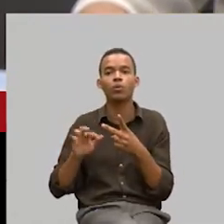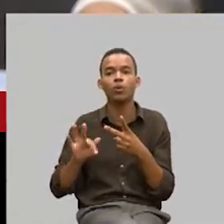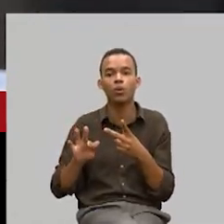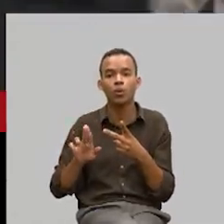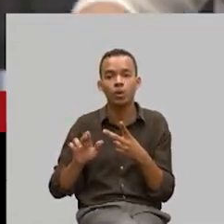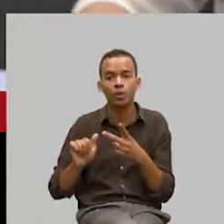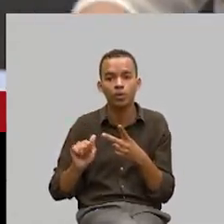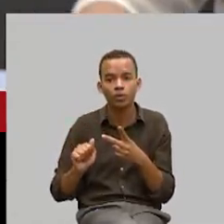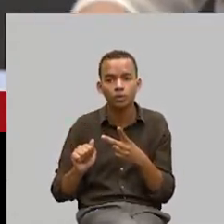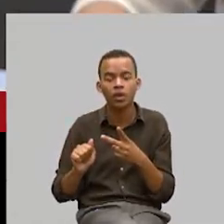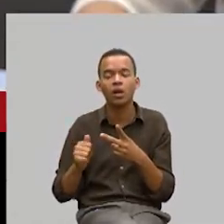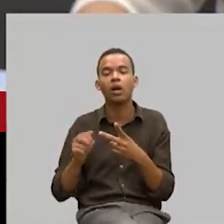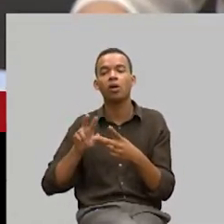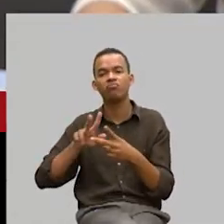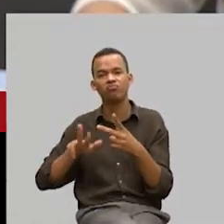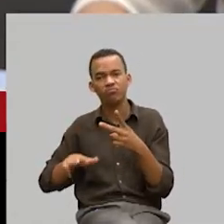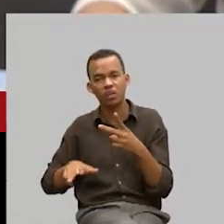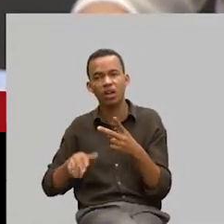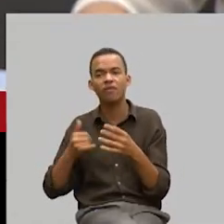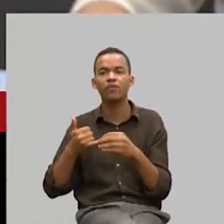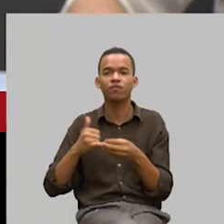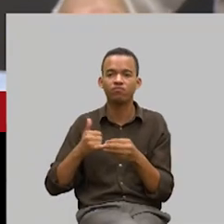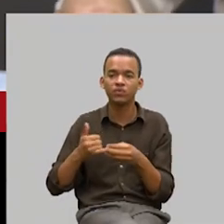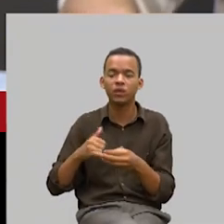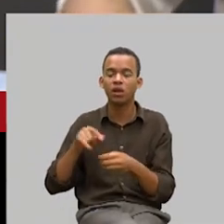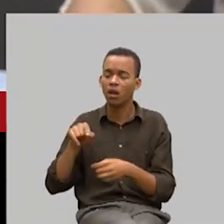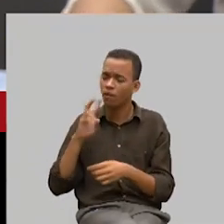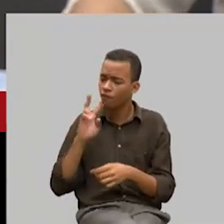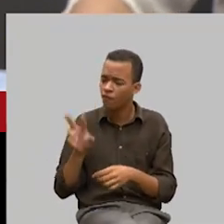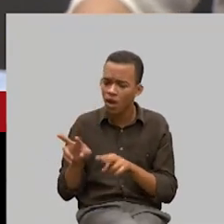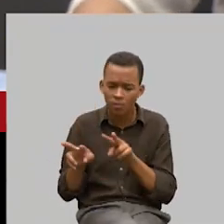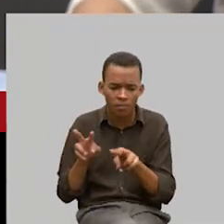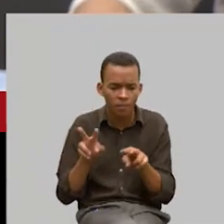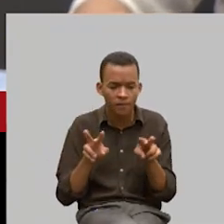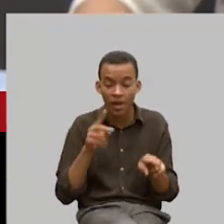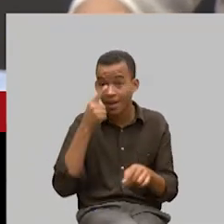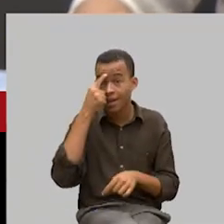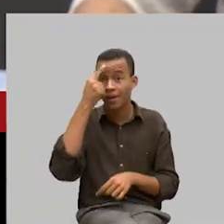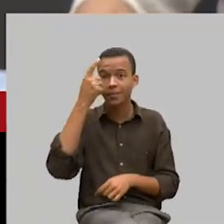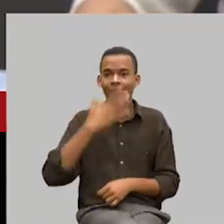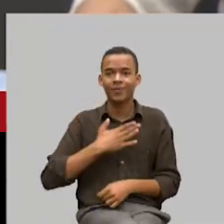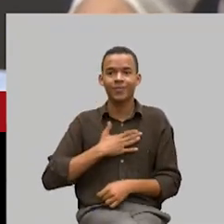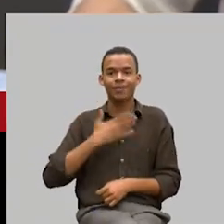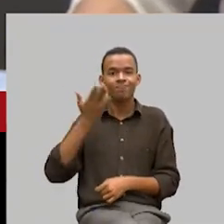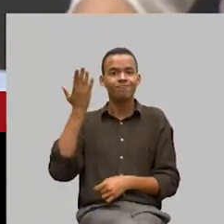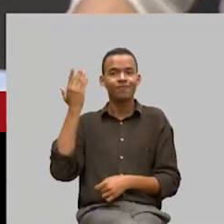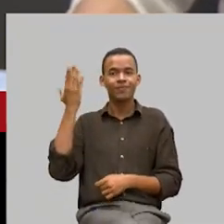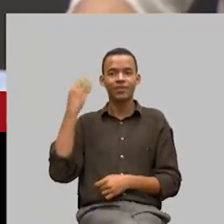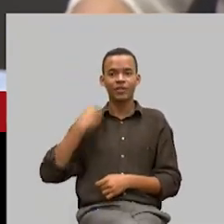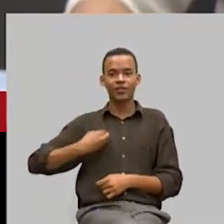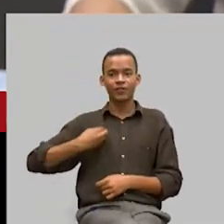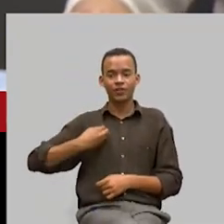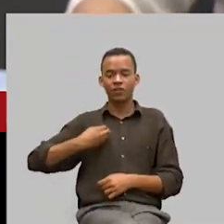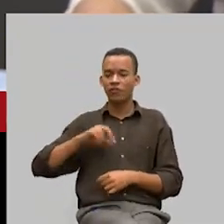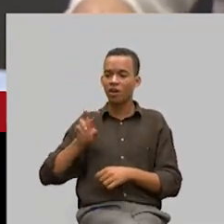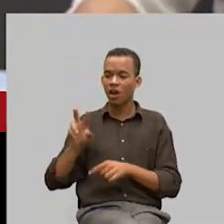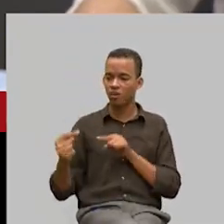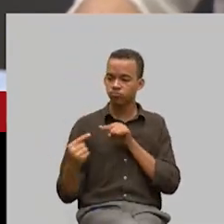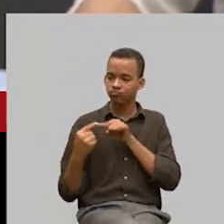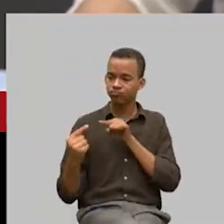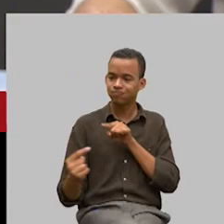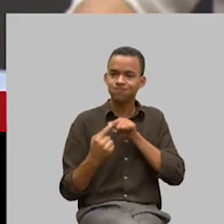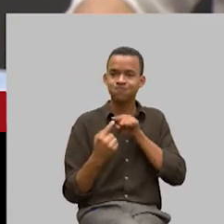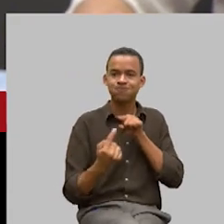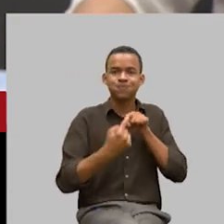história da vida dela e que a identificava ali naquele momento e foi muito rico